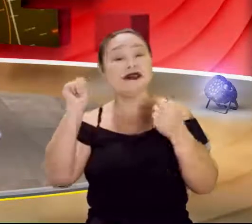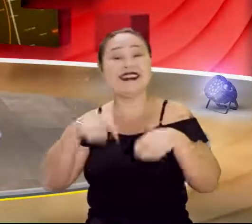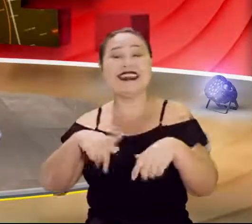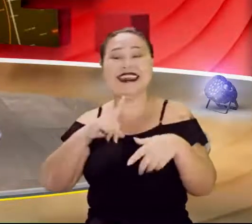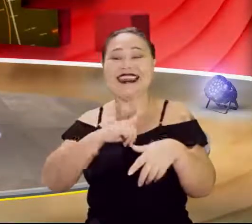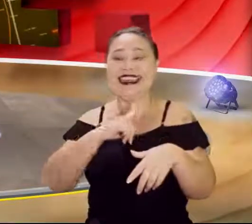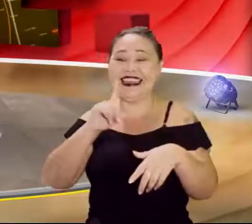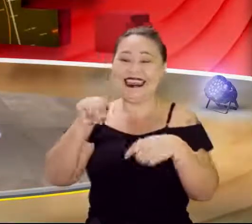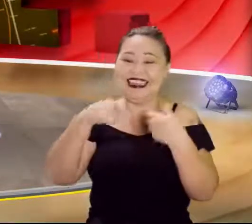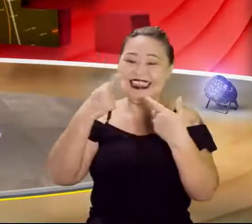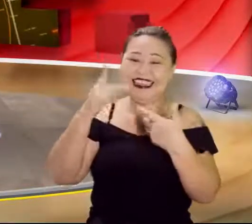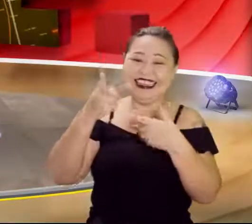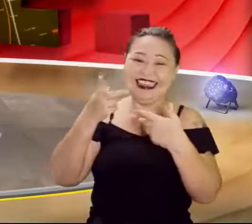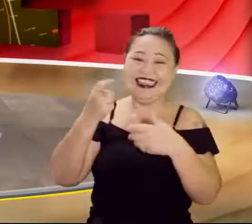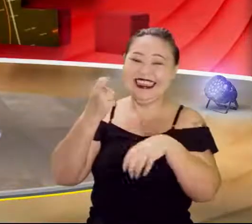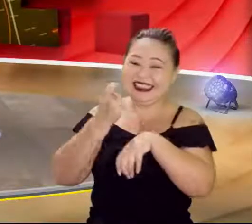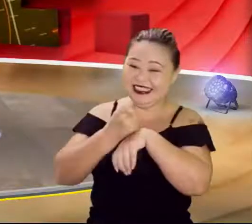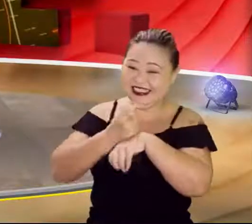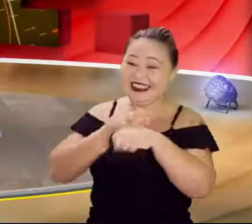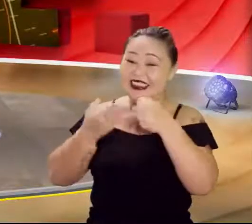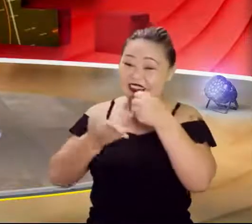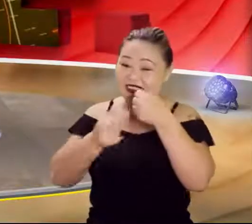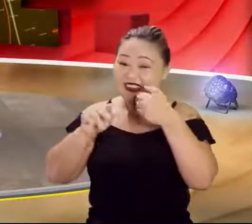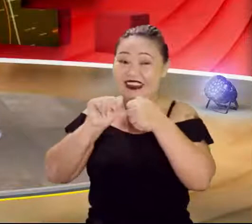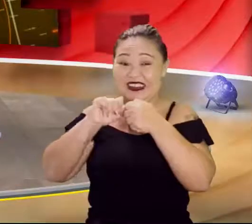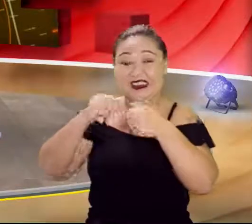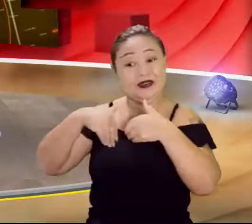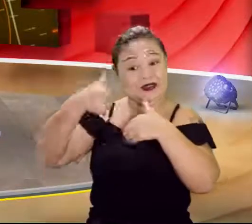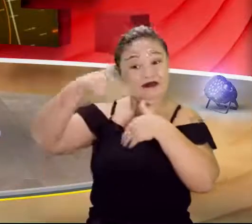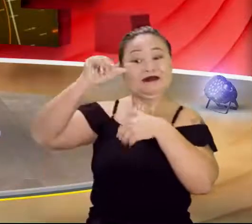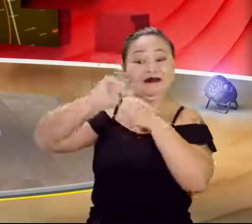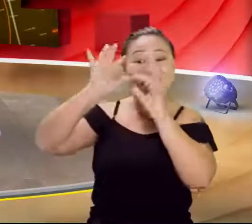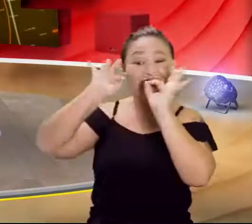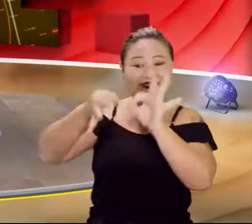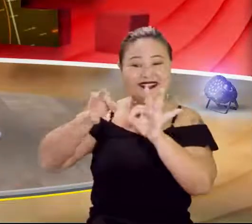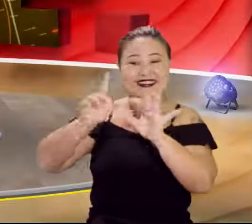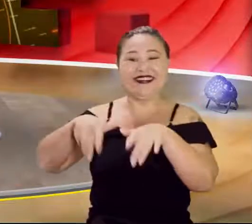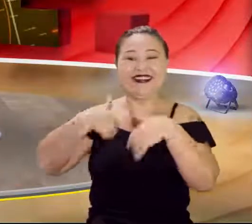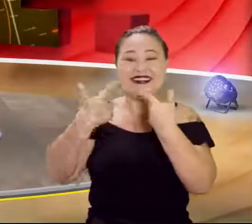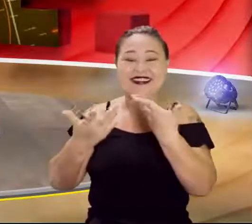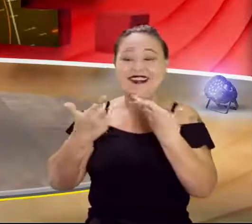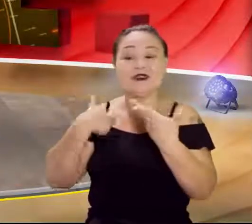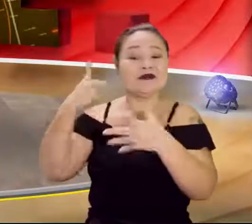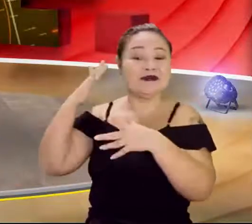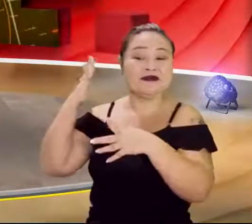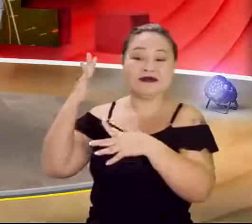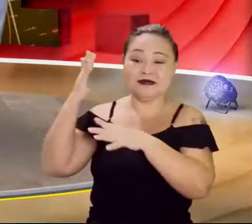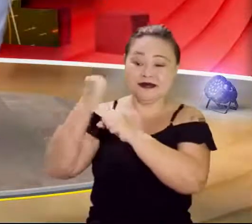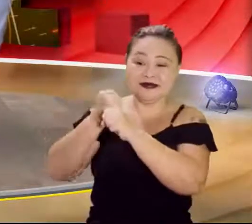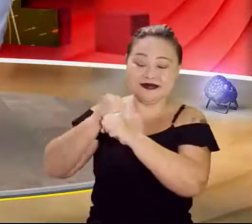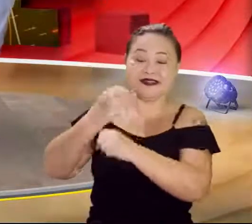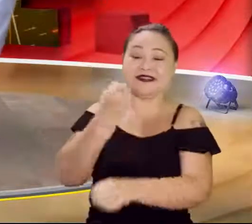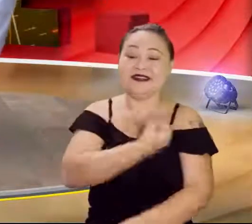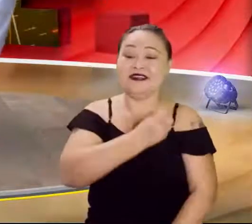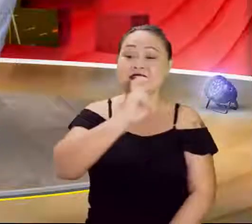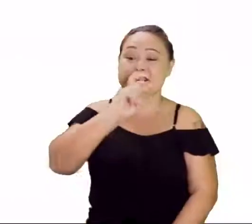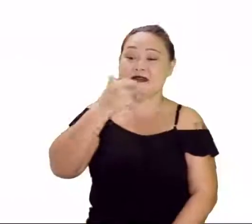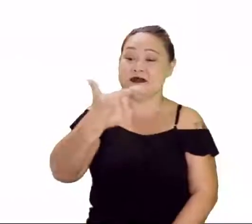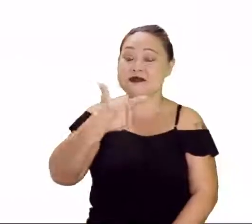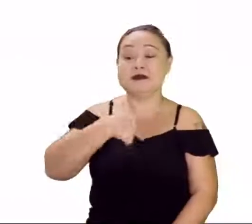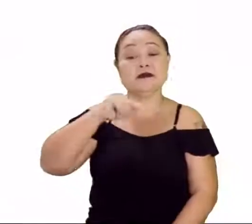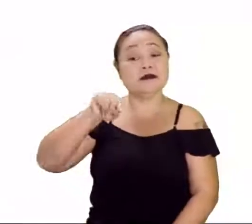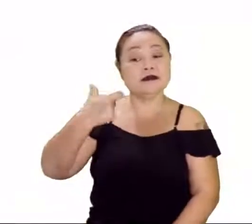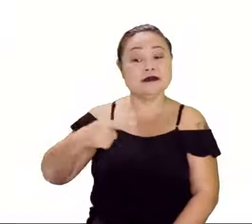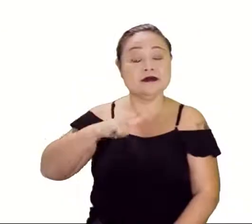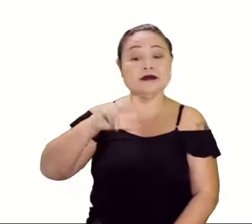ver que, se for sólida a sua base, a sua construção vai longe, certo? Então vamos lá, revisão da aula 52.2, onde a